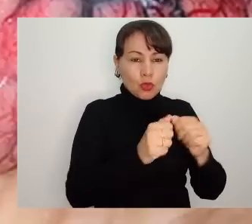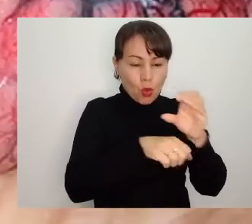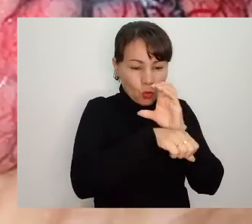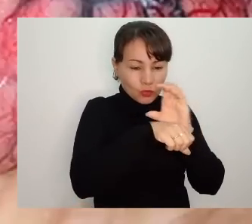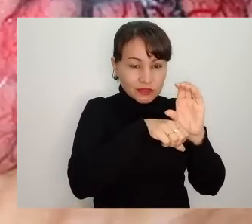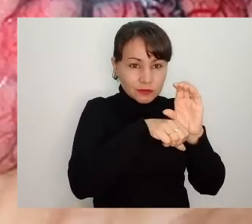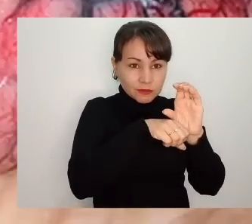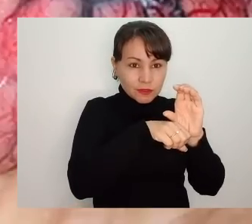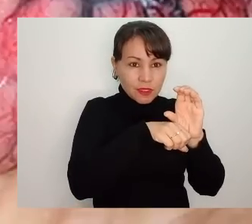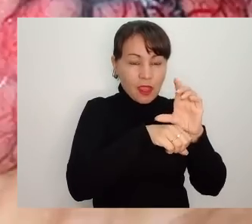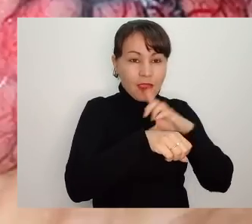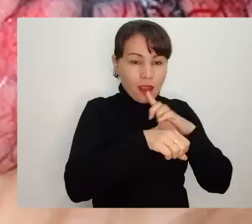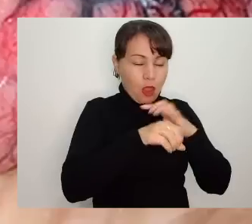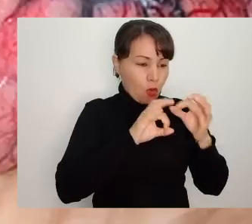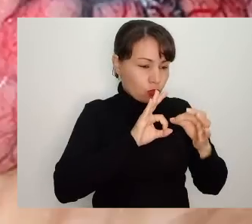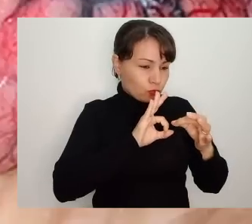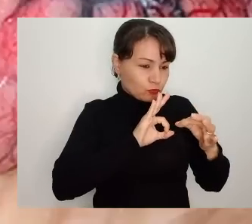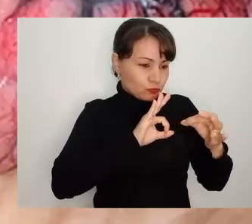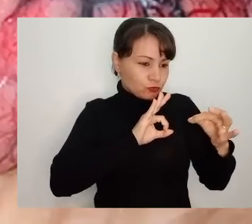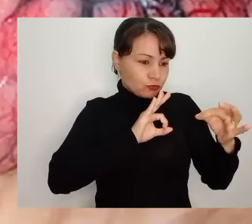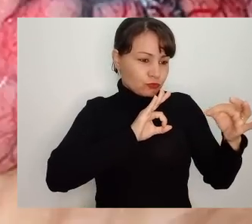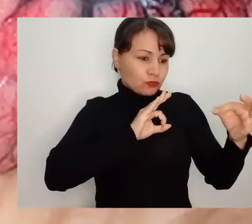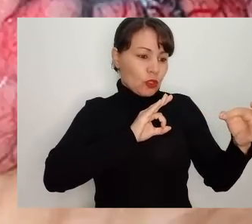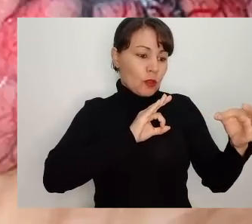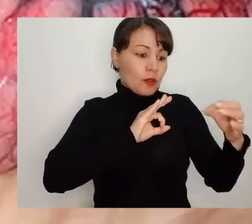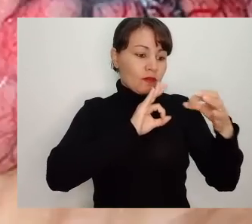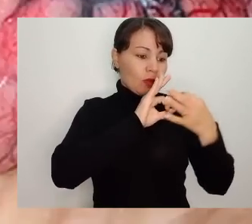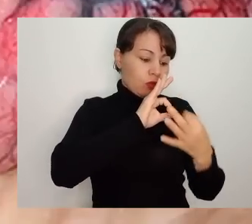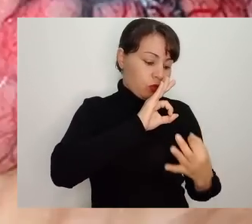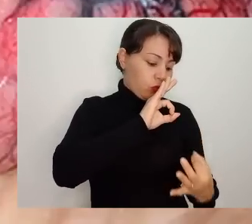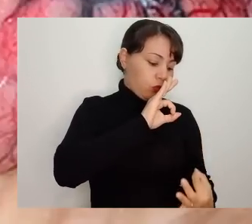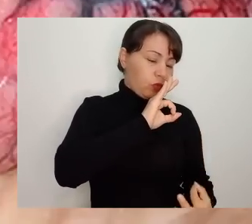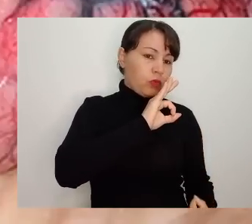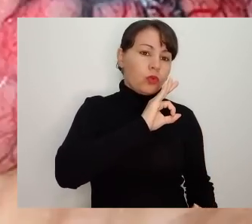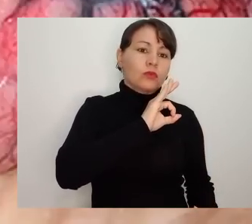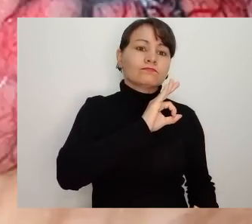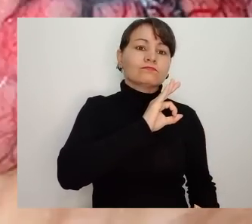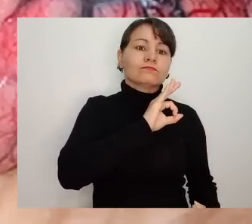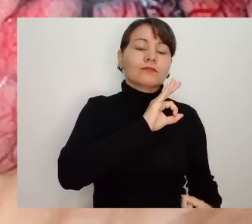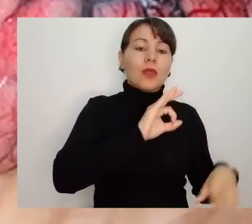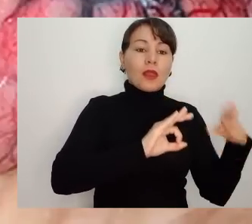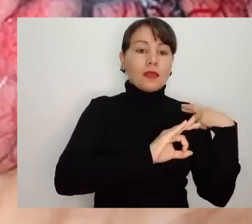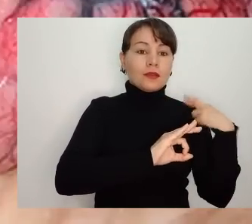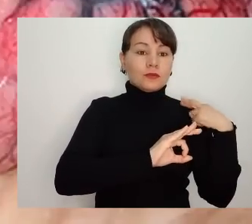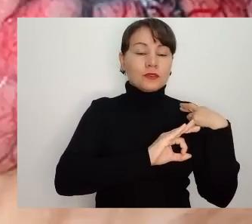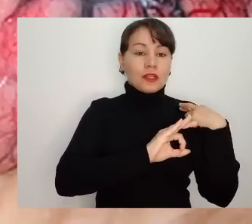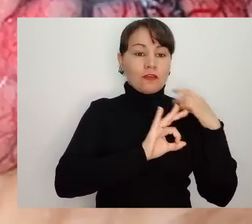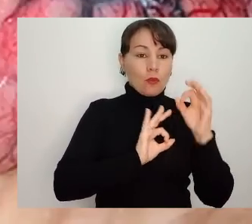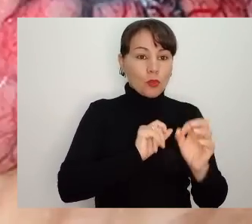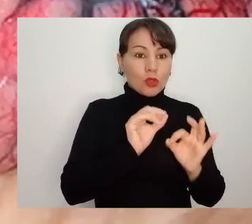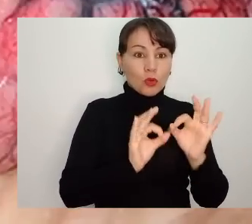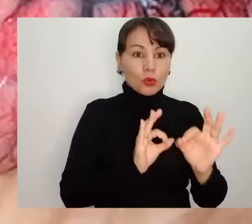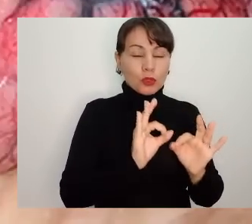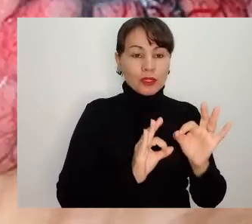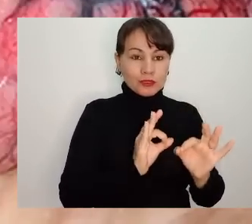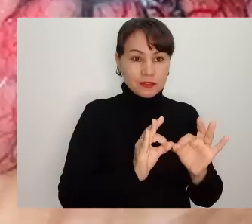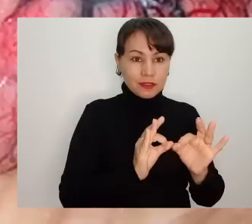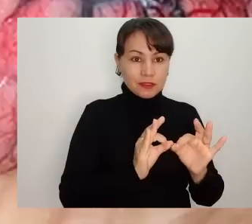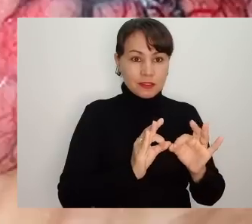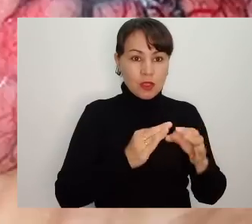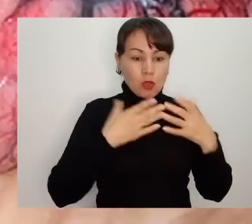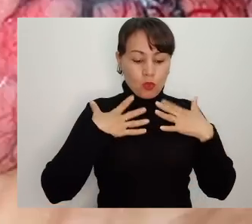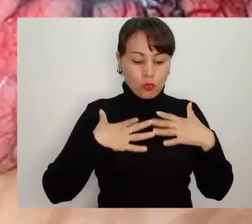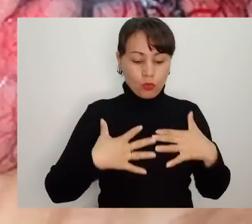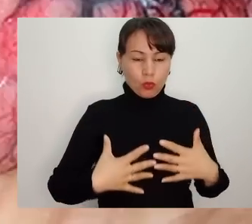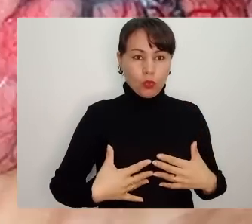substância cinzenta motora, e ele vai ter o prolongamento axonal que vai descer para ser responsável pelo comando dos